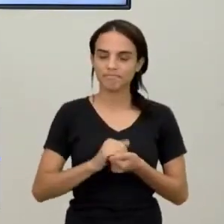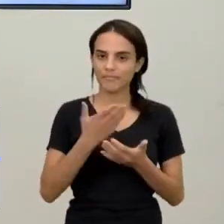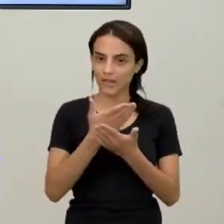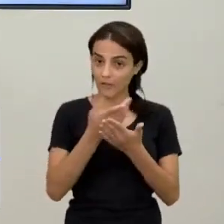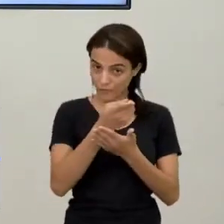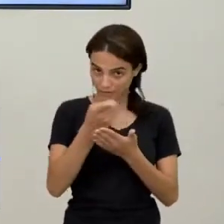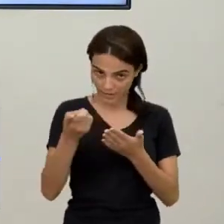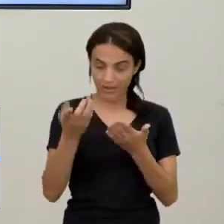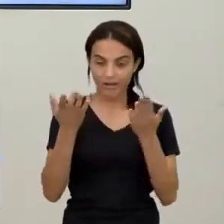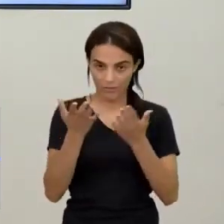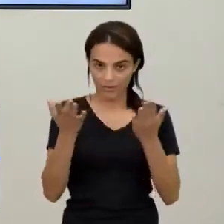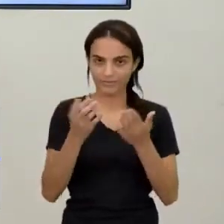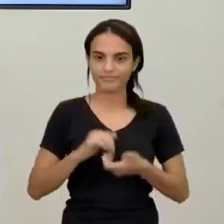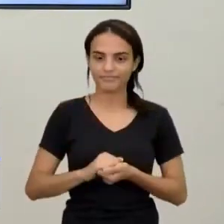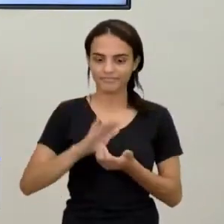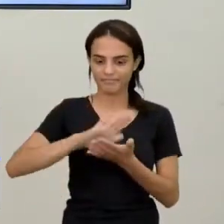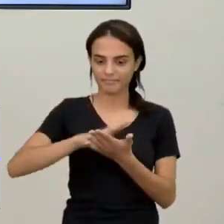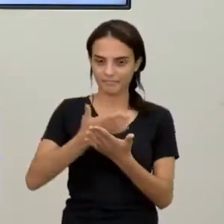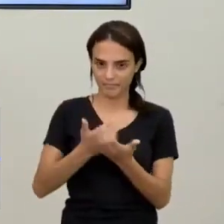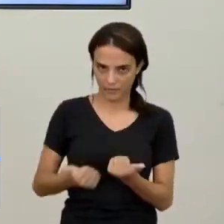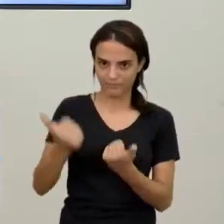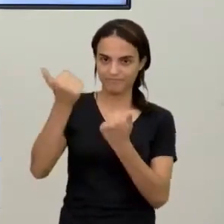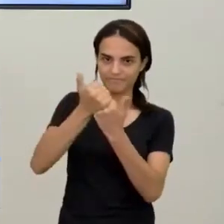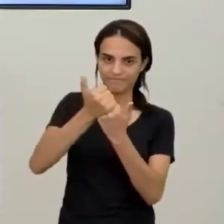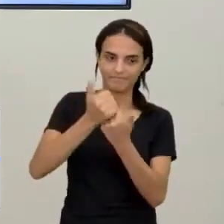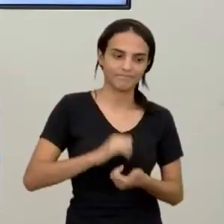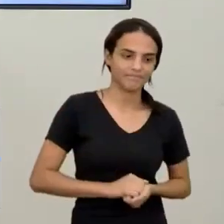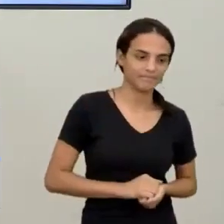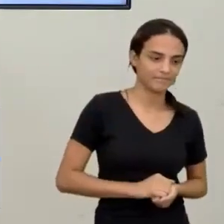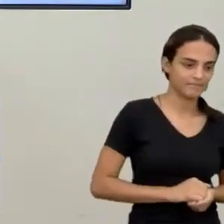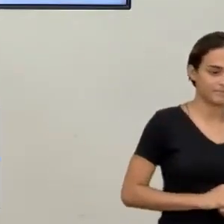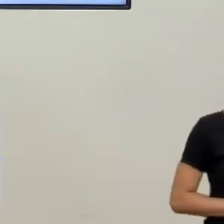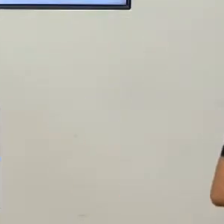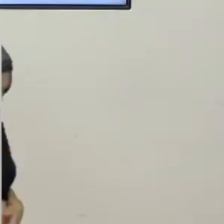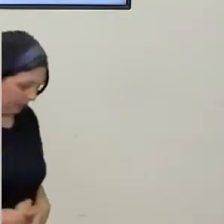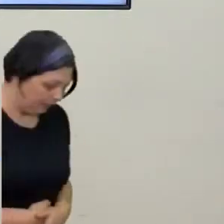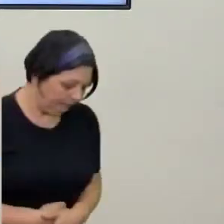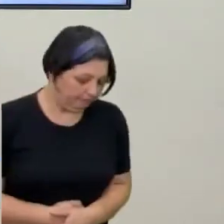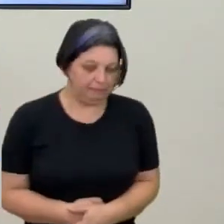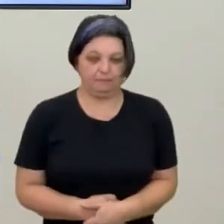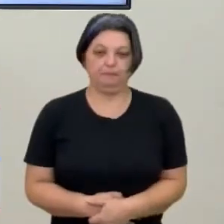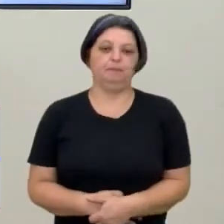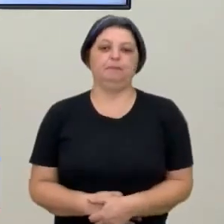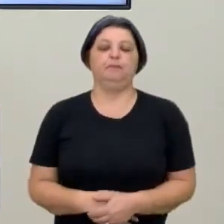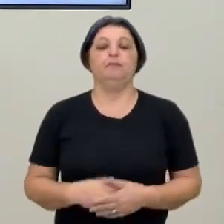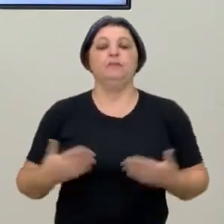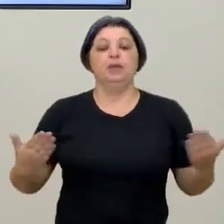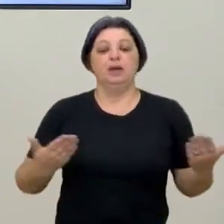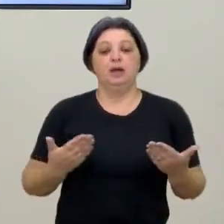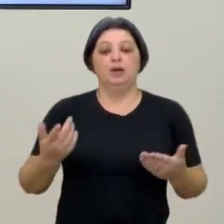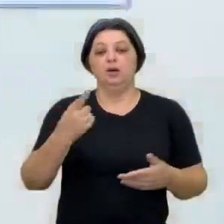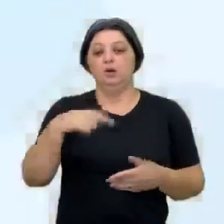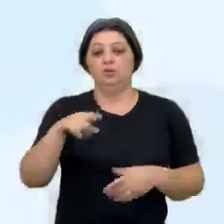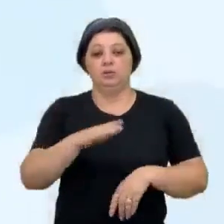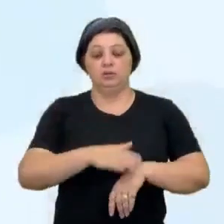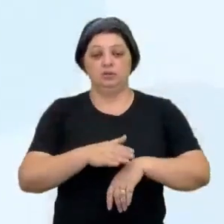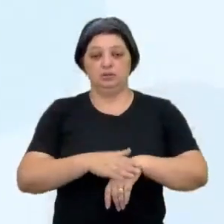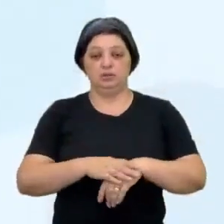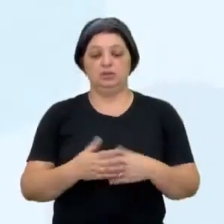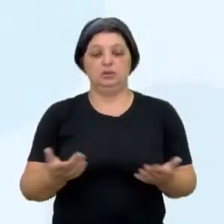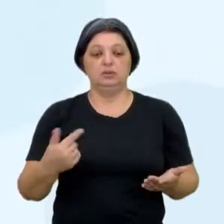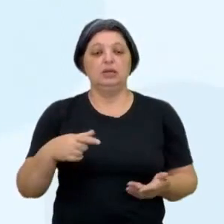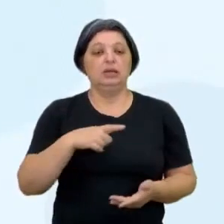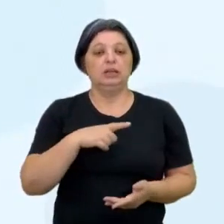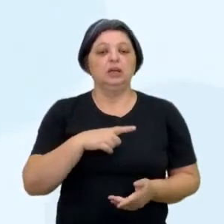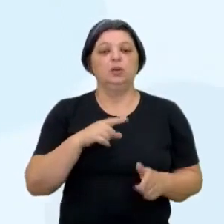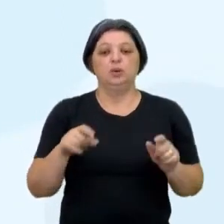ó, vou passar aqui, passar rapidinho, que eu já fiz a mão, eu fiz uma animação, agora a vez de vocês, tá bom? Então vocês vão ter